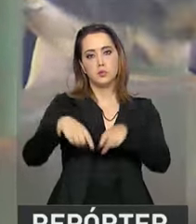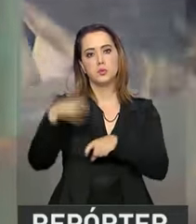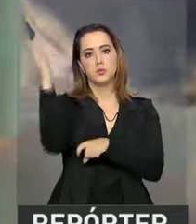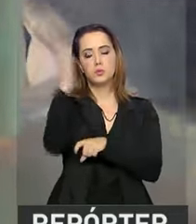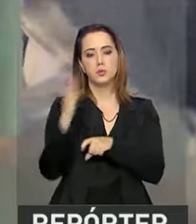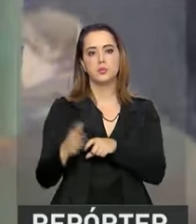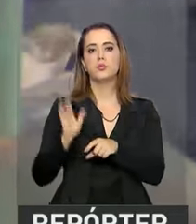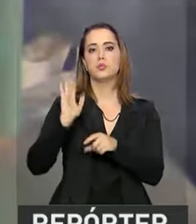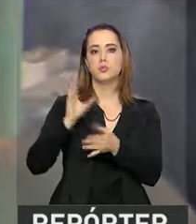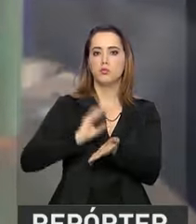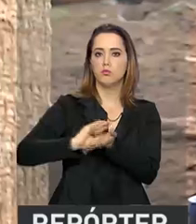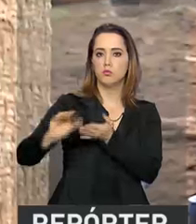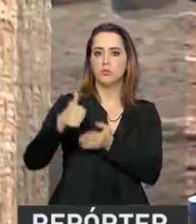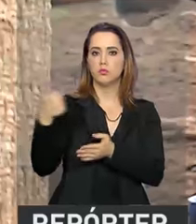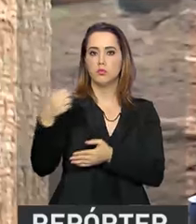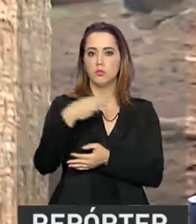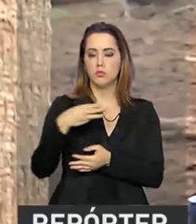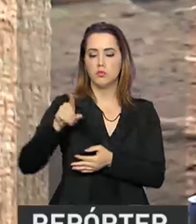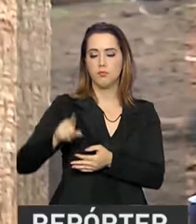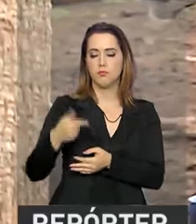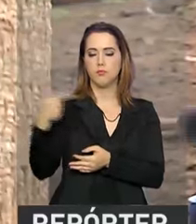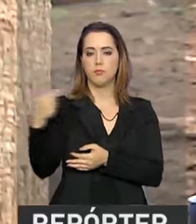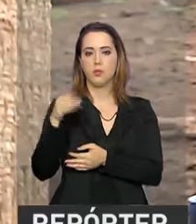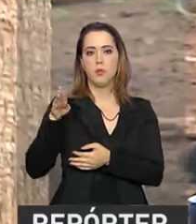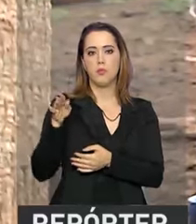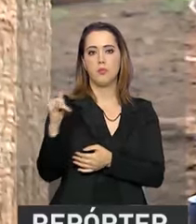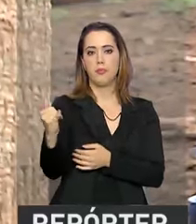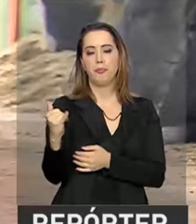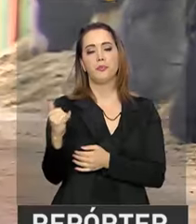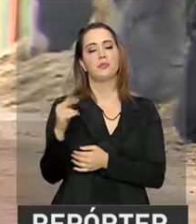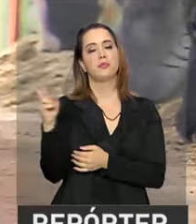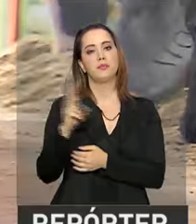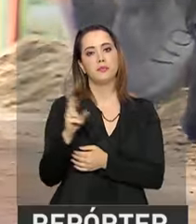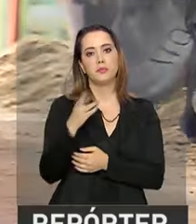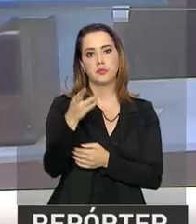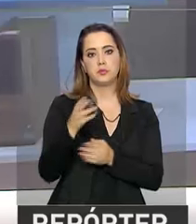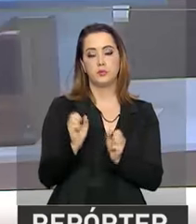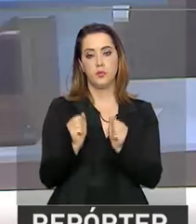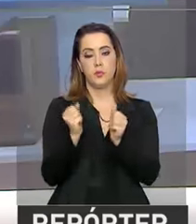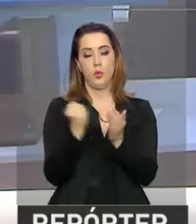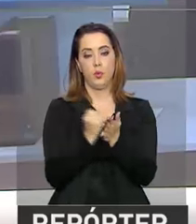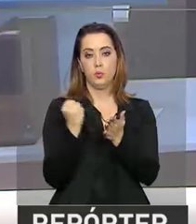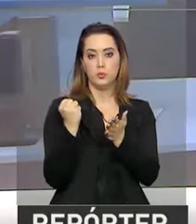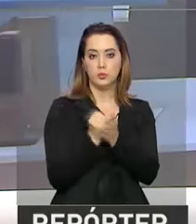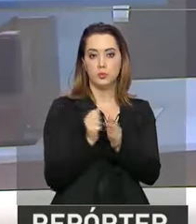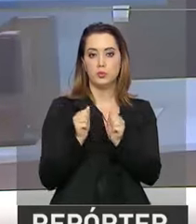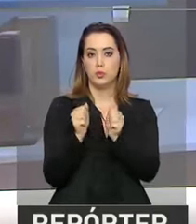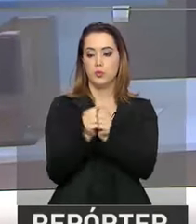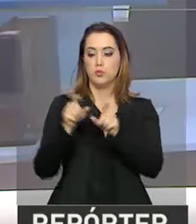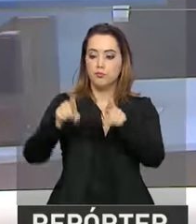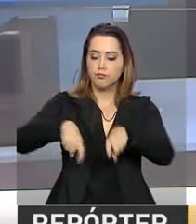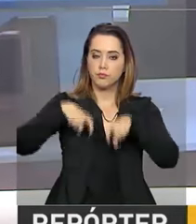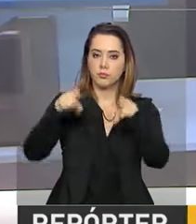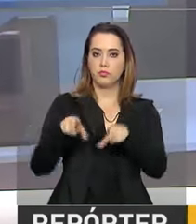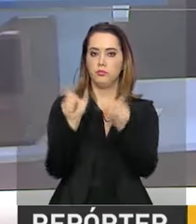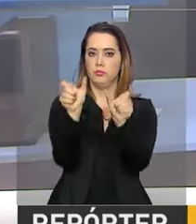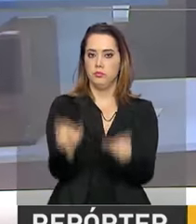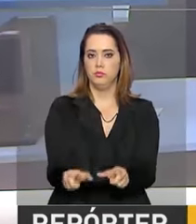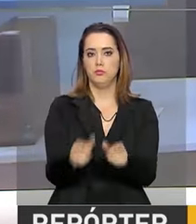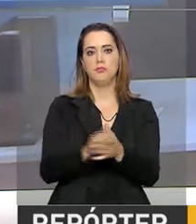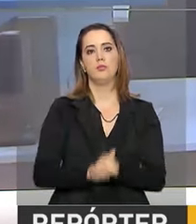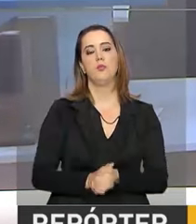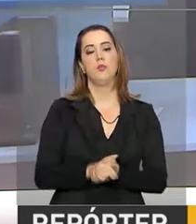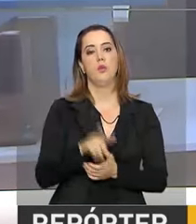bilhões milhões deais em contratos com Produtores Rurais quase 1 mil.